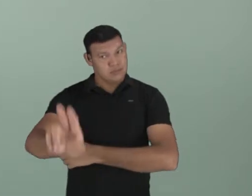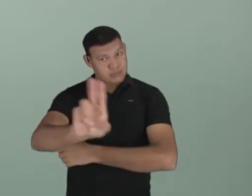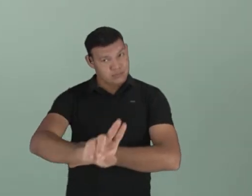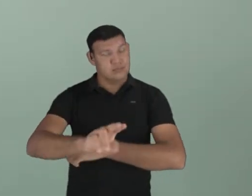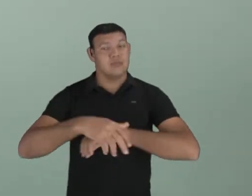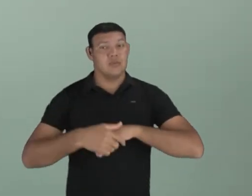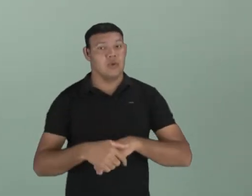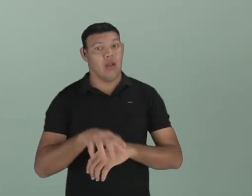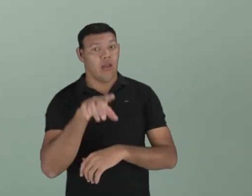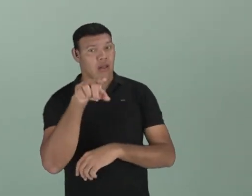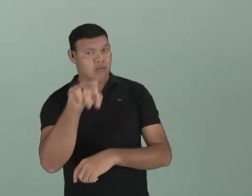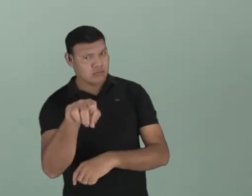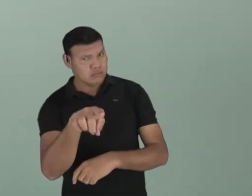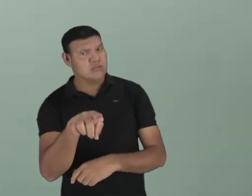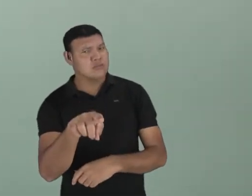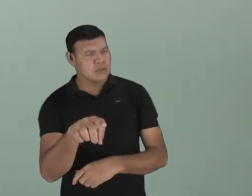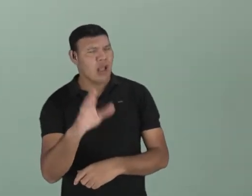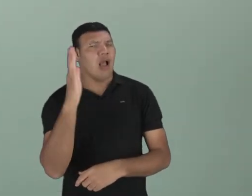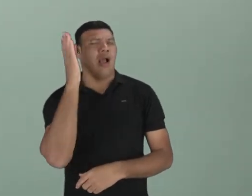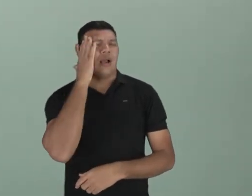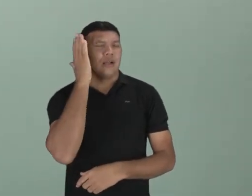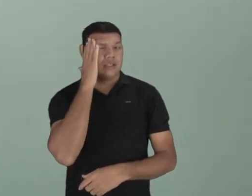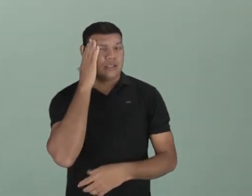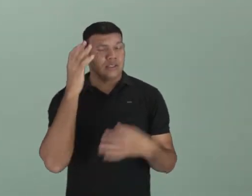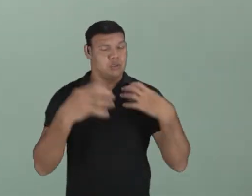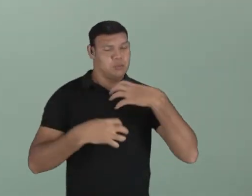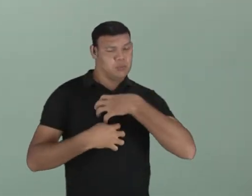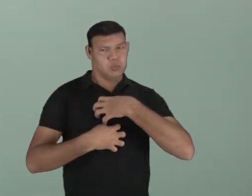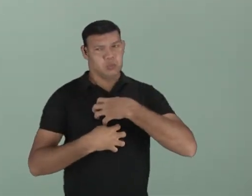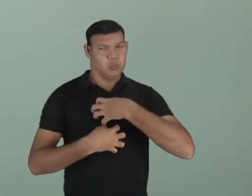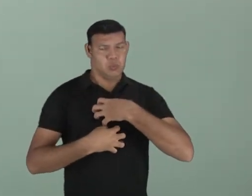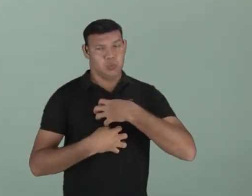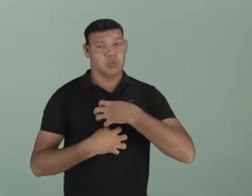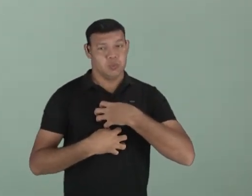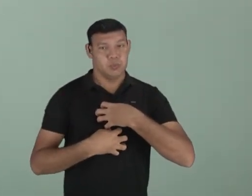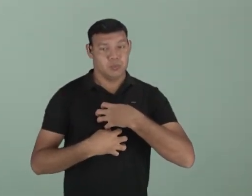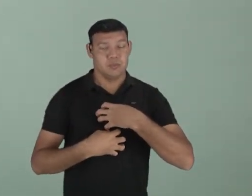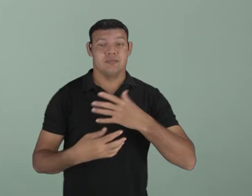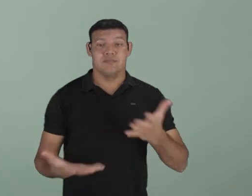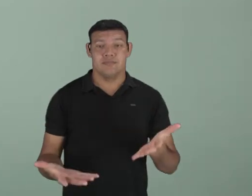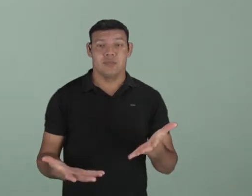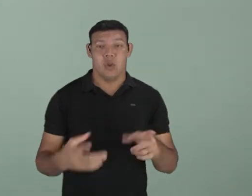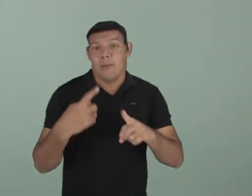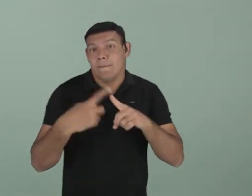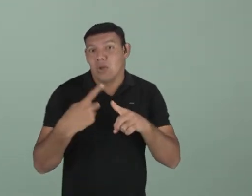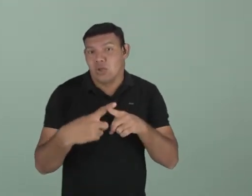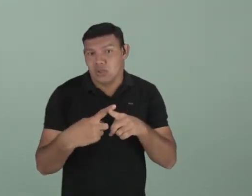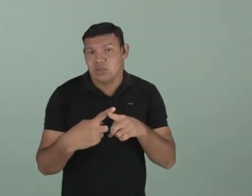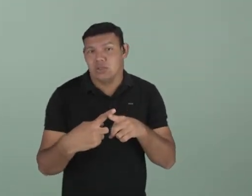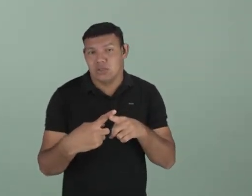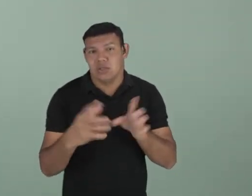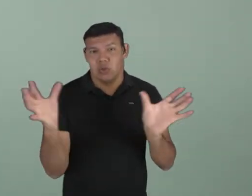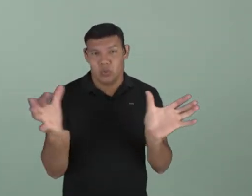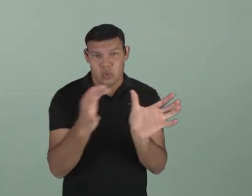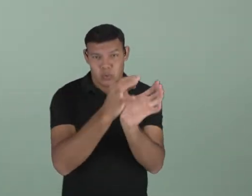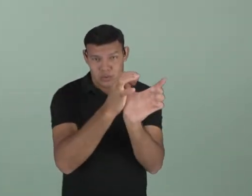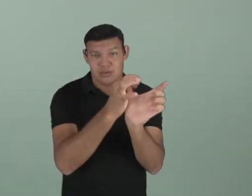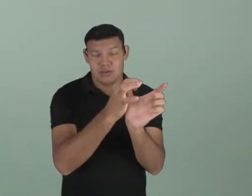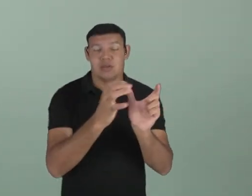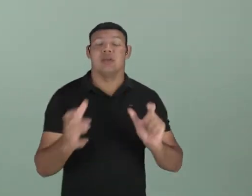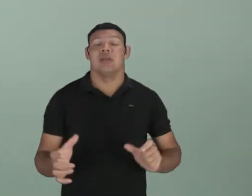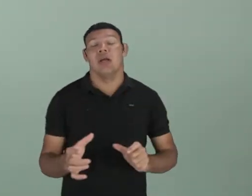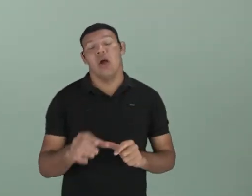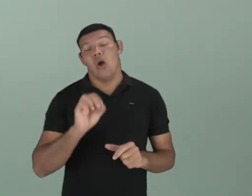utilizar, para você poder saber qual o seu sentido desejado. Porque uma conjunção, um conectivo, como